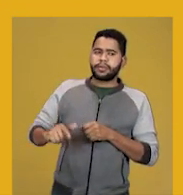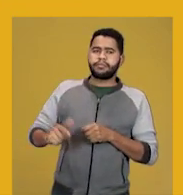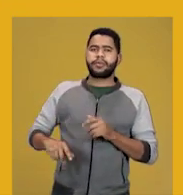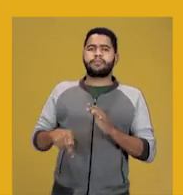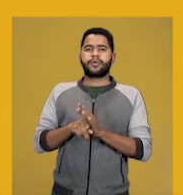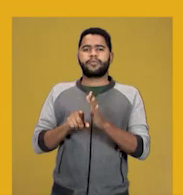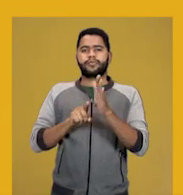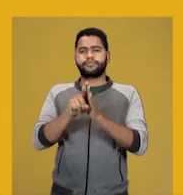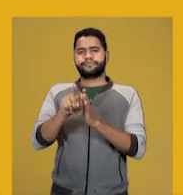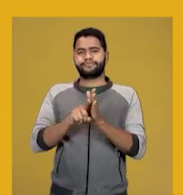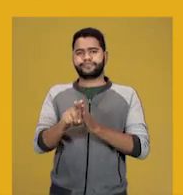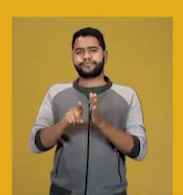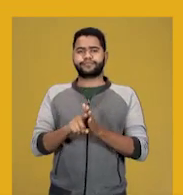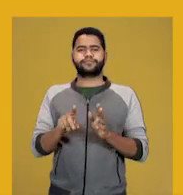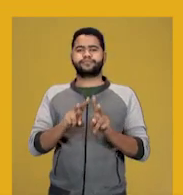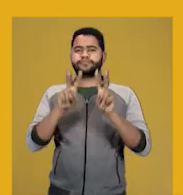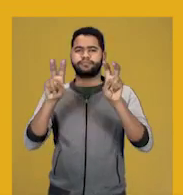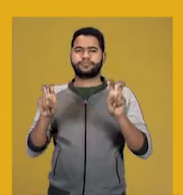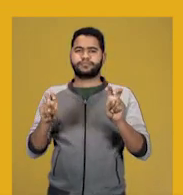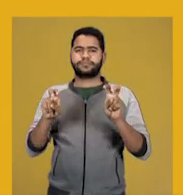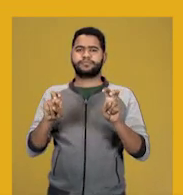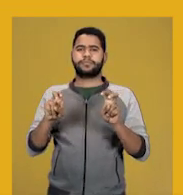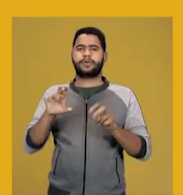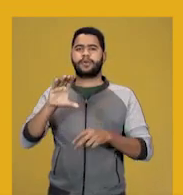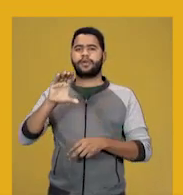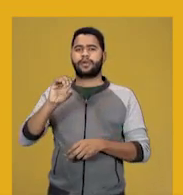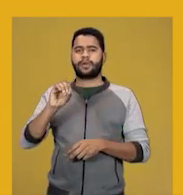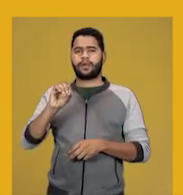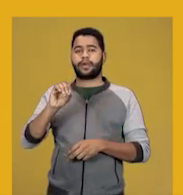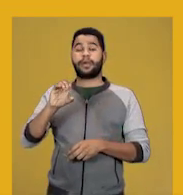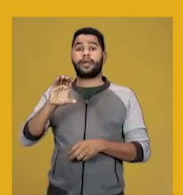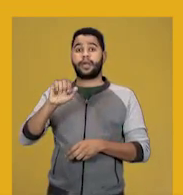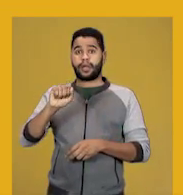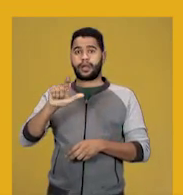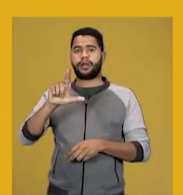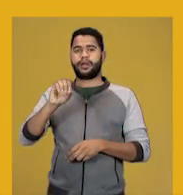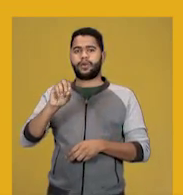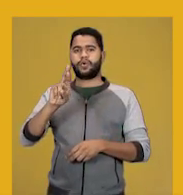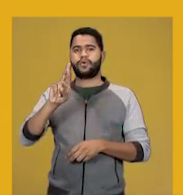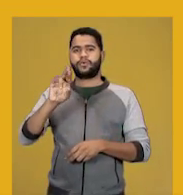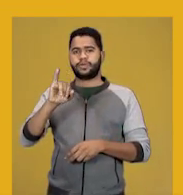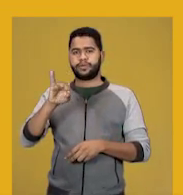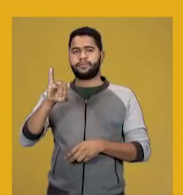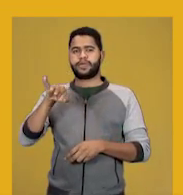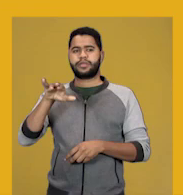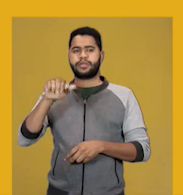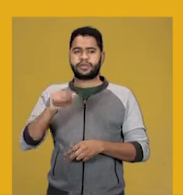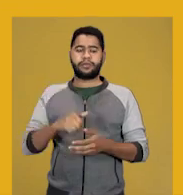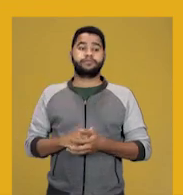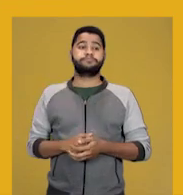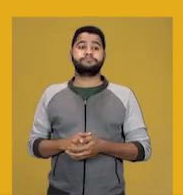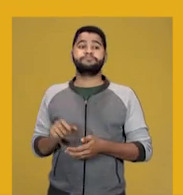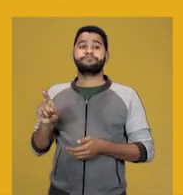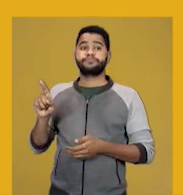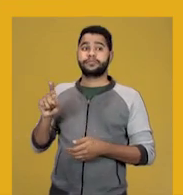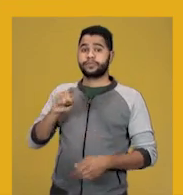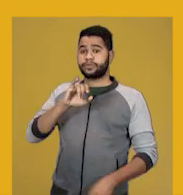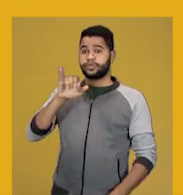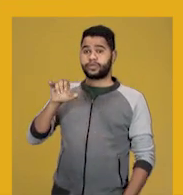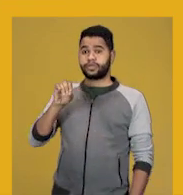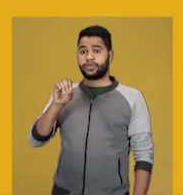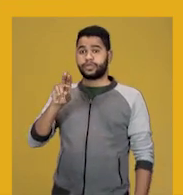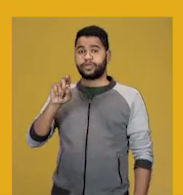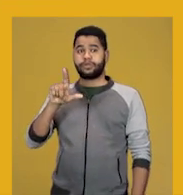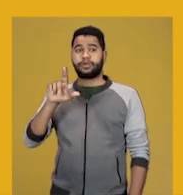das questões a respeito de calorimetria. Bom, a unidade de Joule sendo do SI